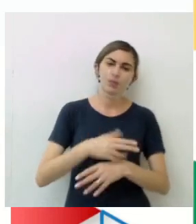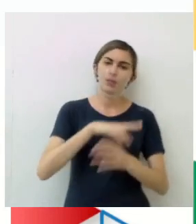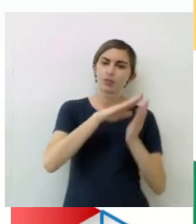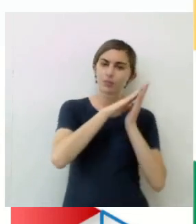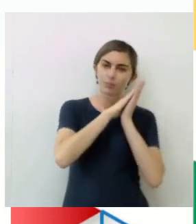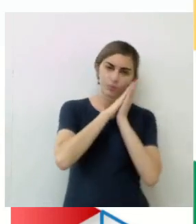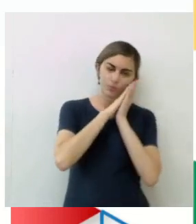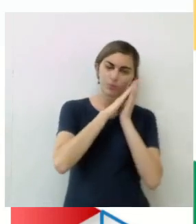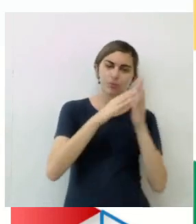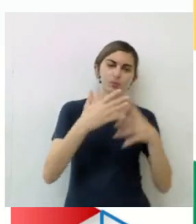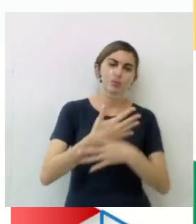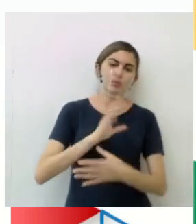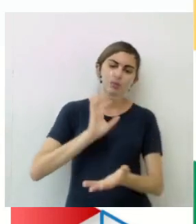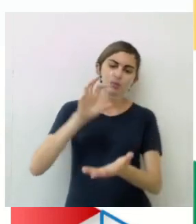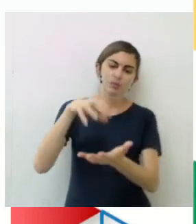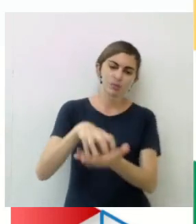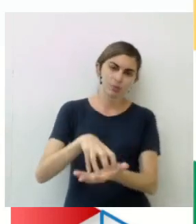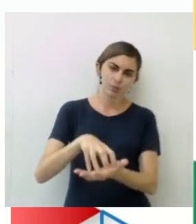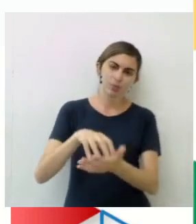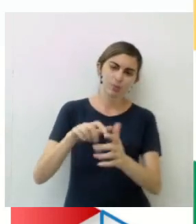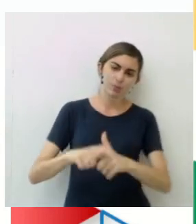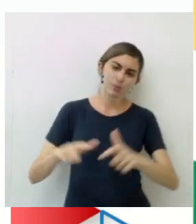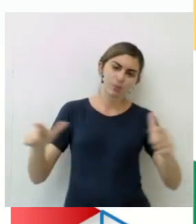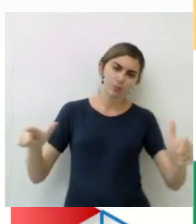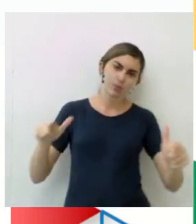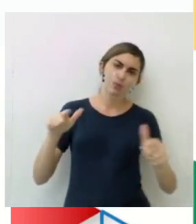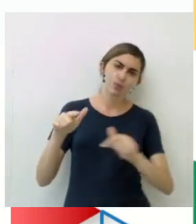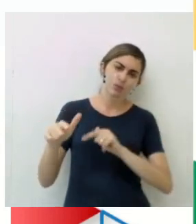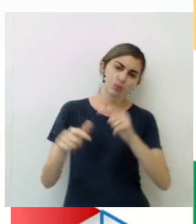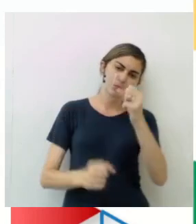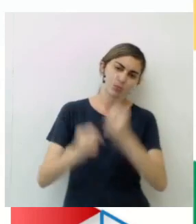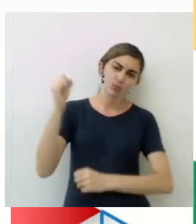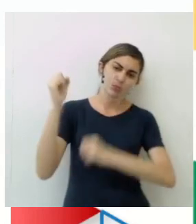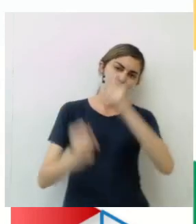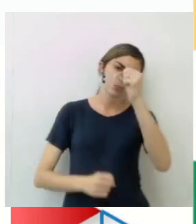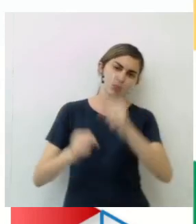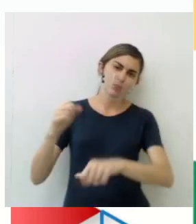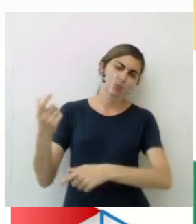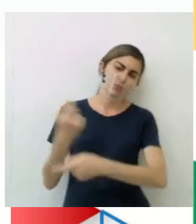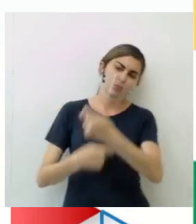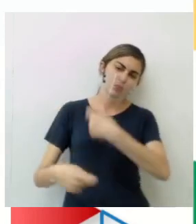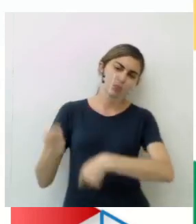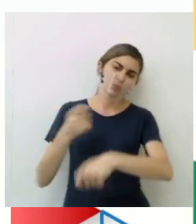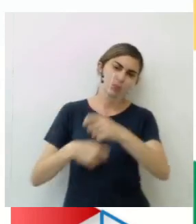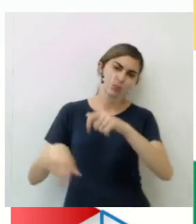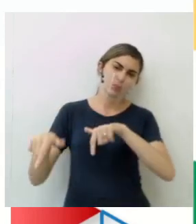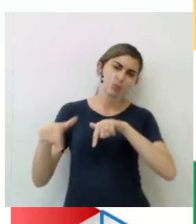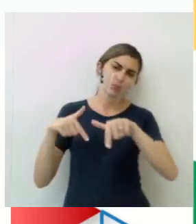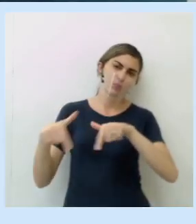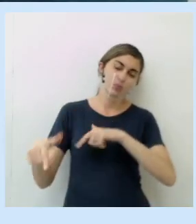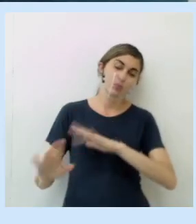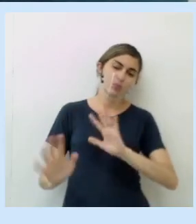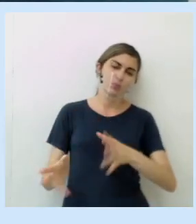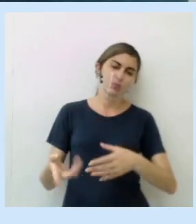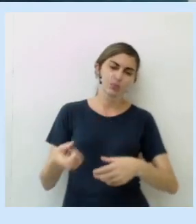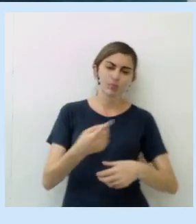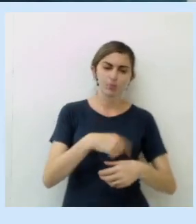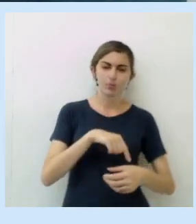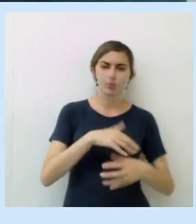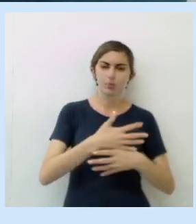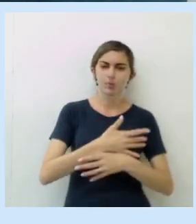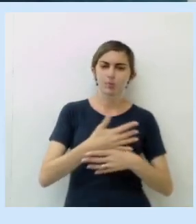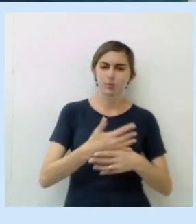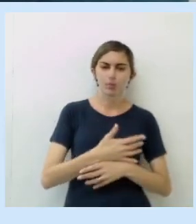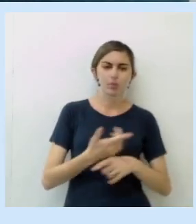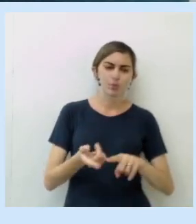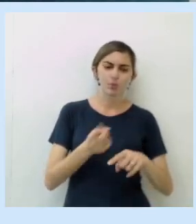né? A cidade central abarca o maior processo industrial ou comercial e de empregabilidade. Já a